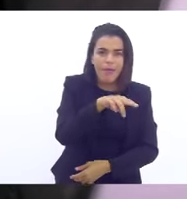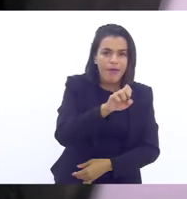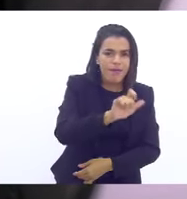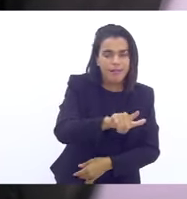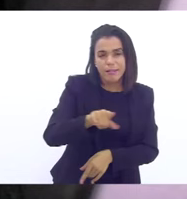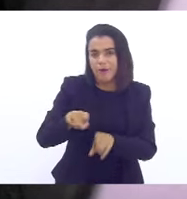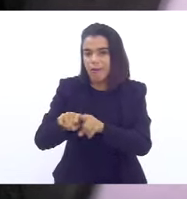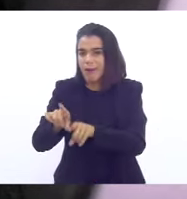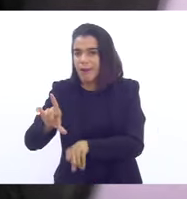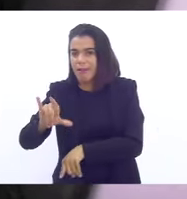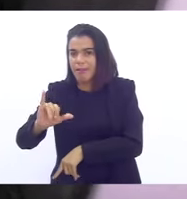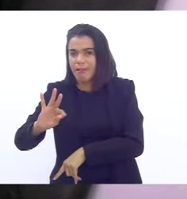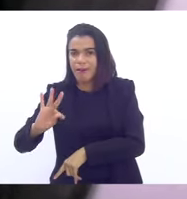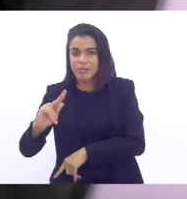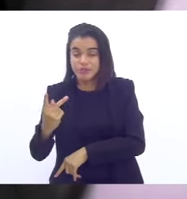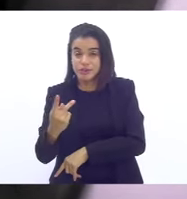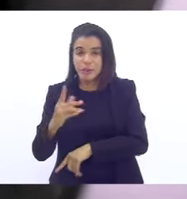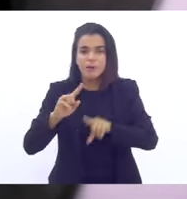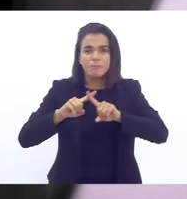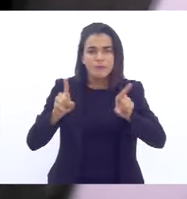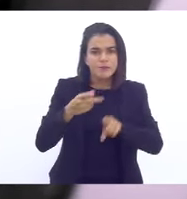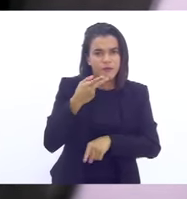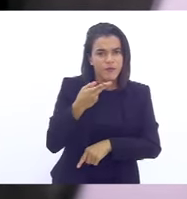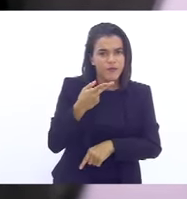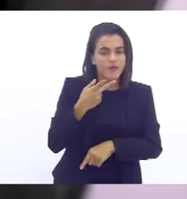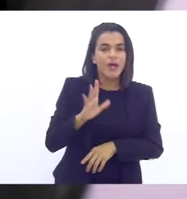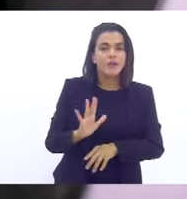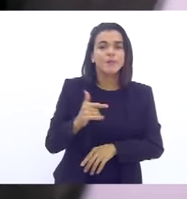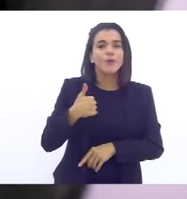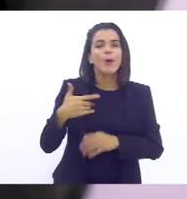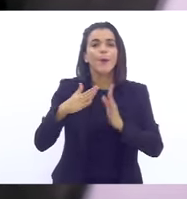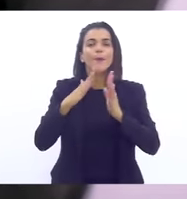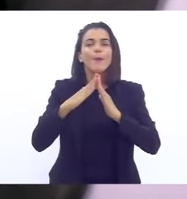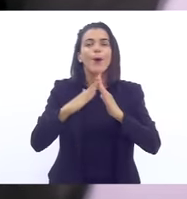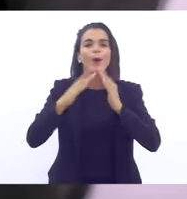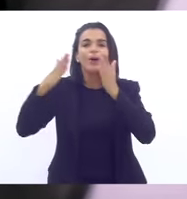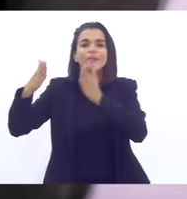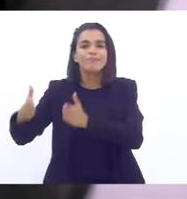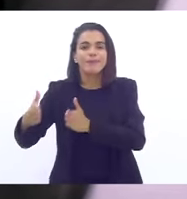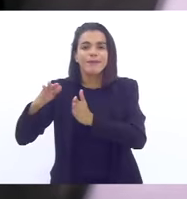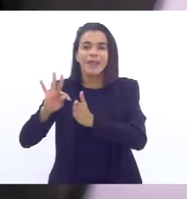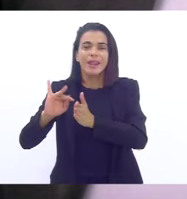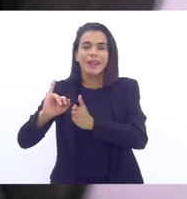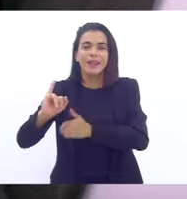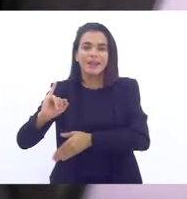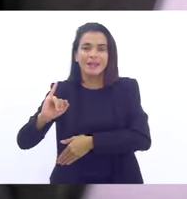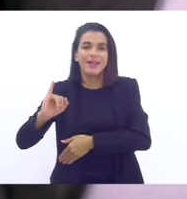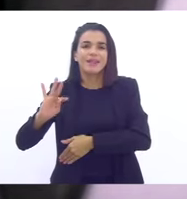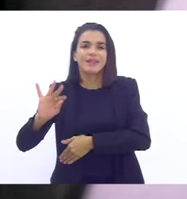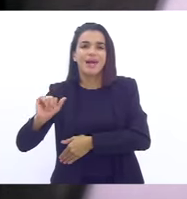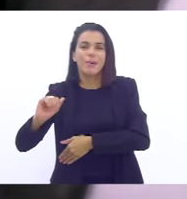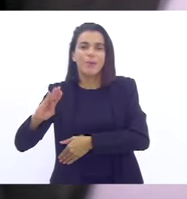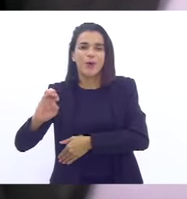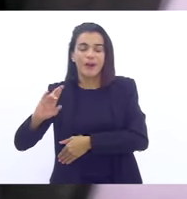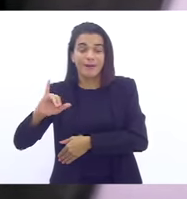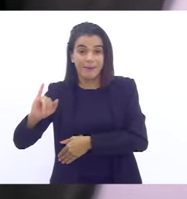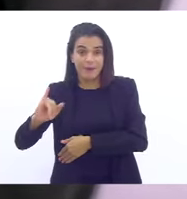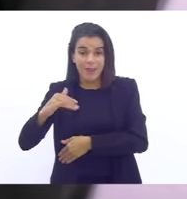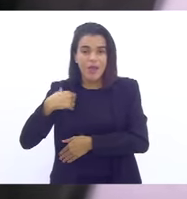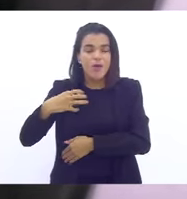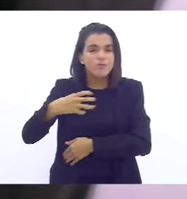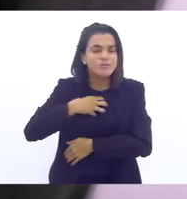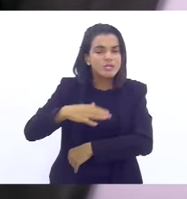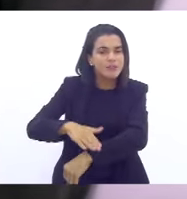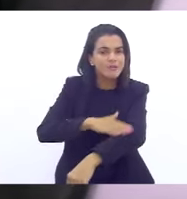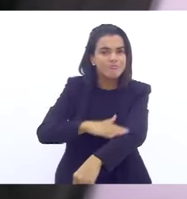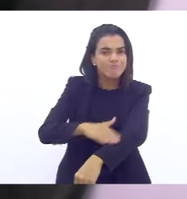mão da Light. Mas eu falo mais pelo lado de cá, porque eu moro no município de Itaboraí, e eu sinto na pele o que vocês fazem